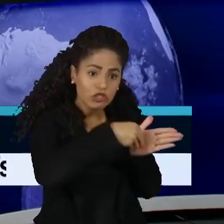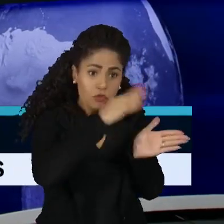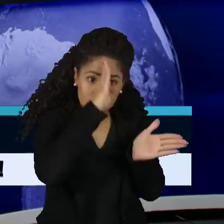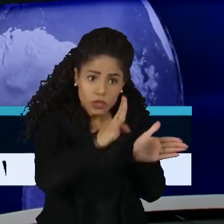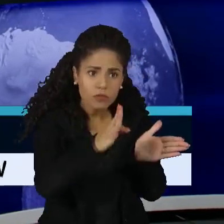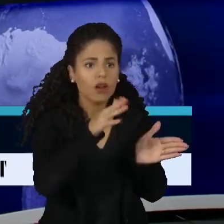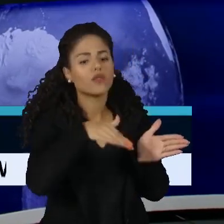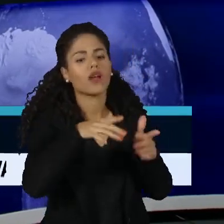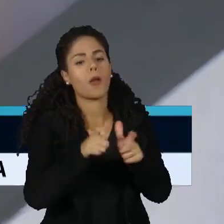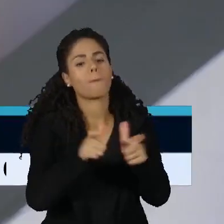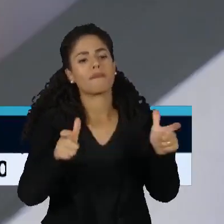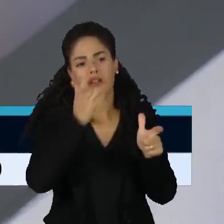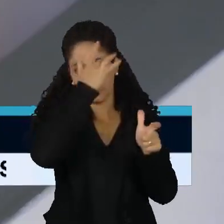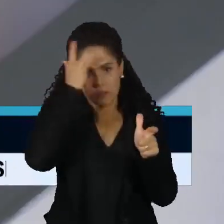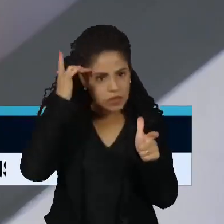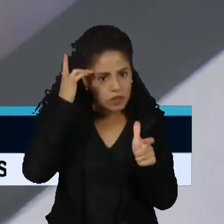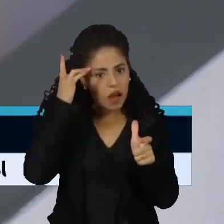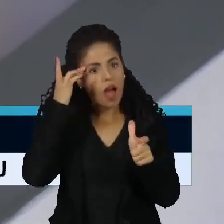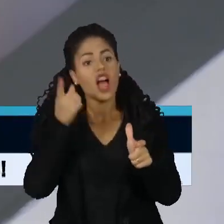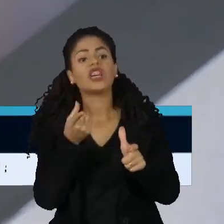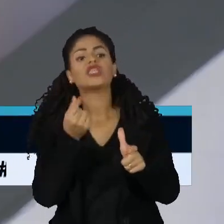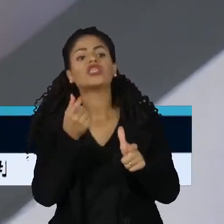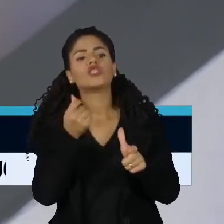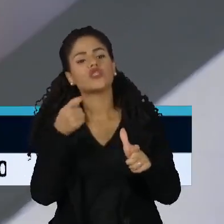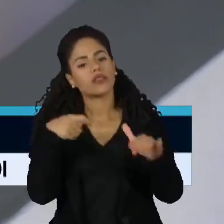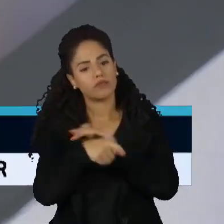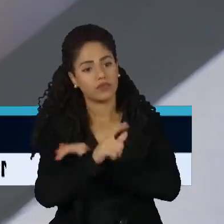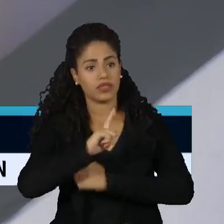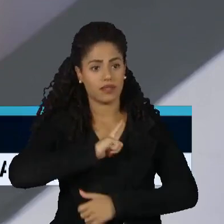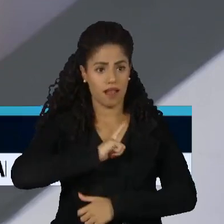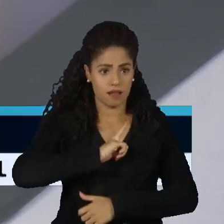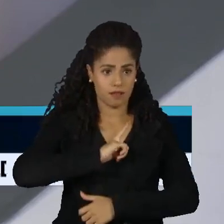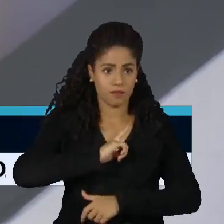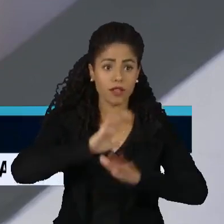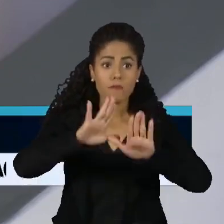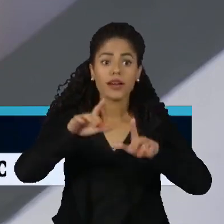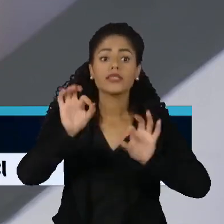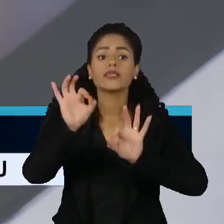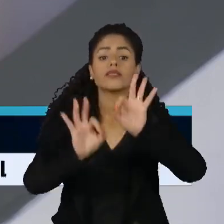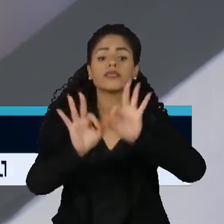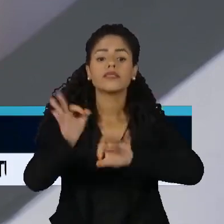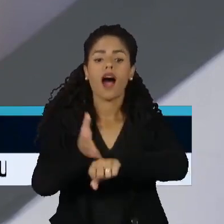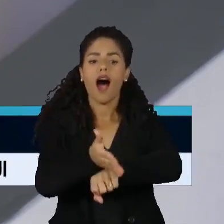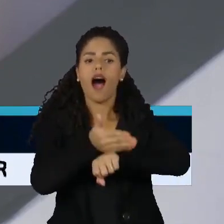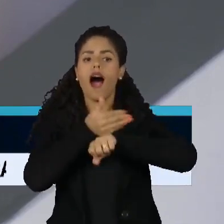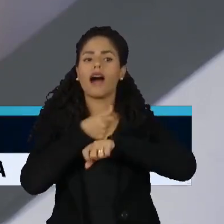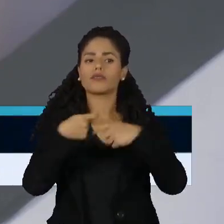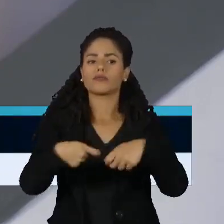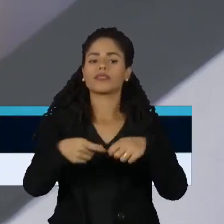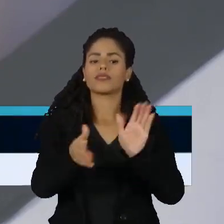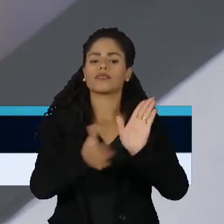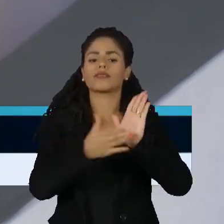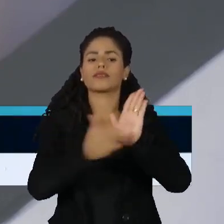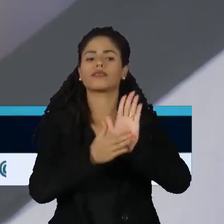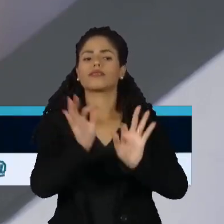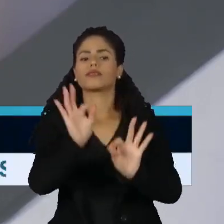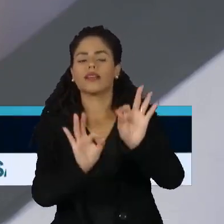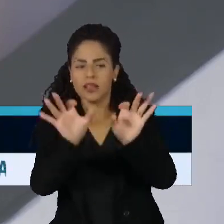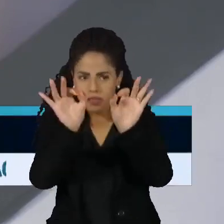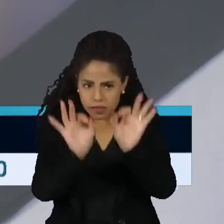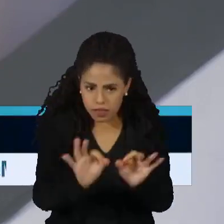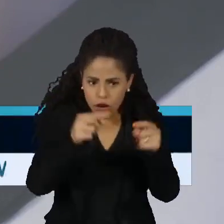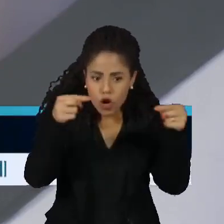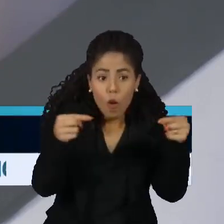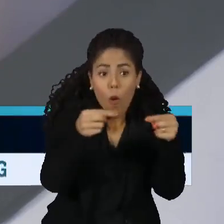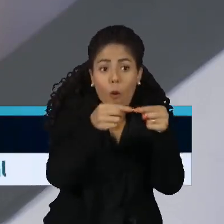maioria das pessoas é que tem dinheiro no mundo disponível para isso. Você precisa estruturar uma estratégia e projetos que, de fato,